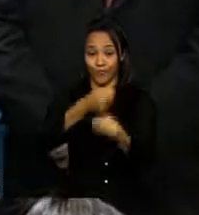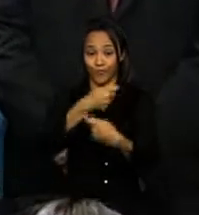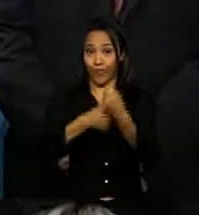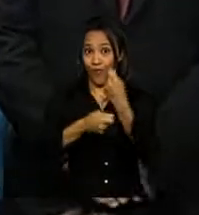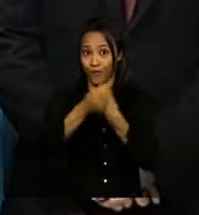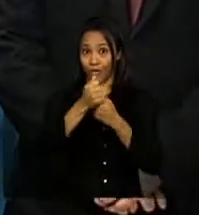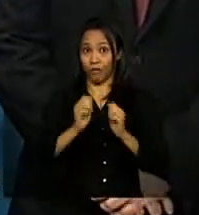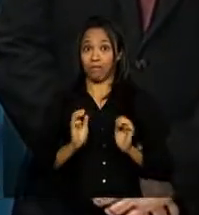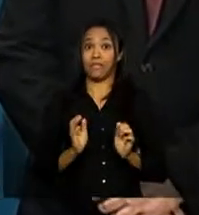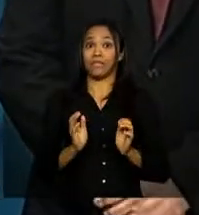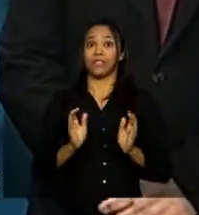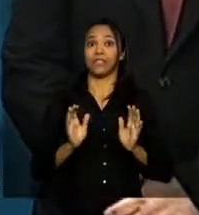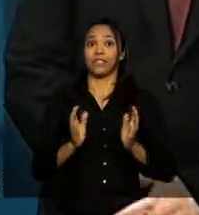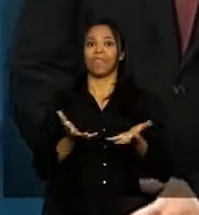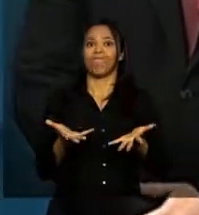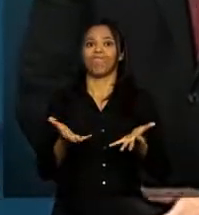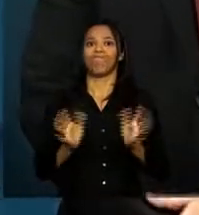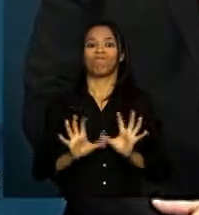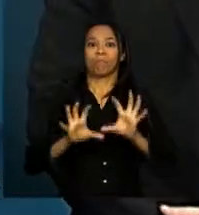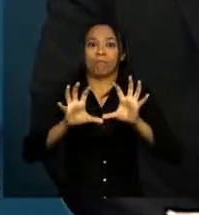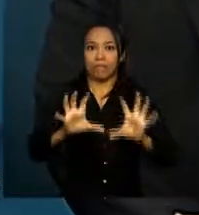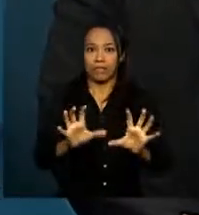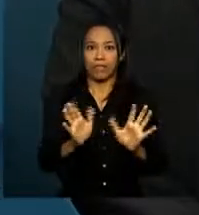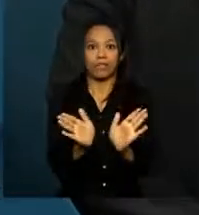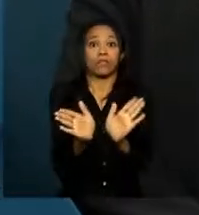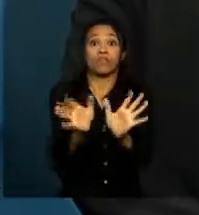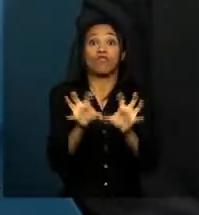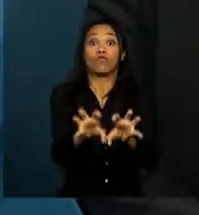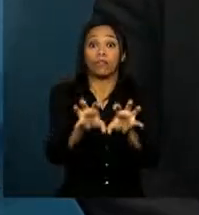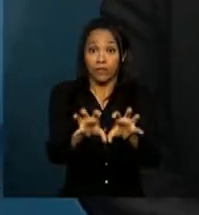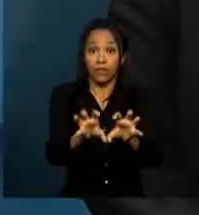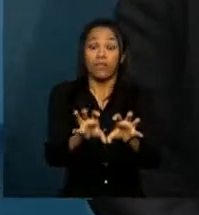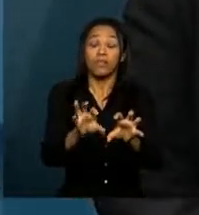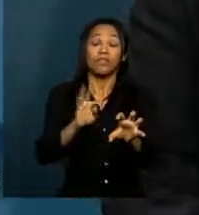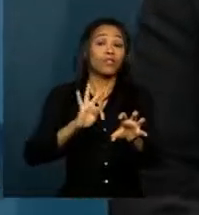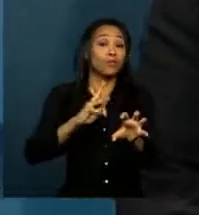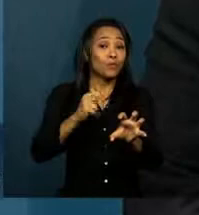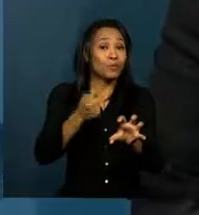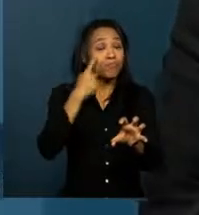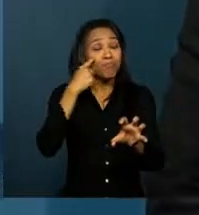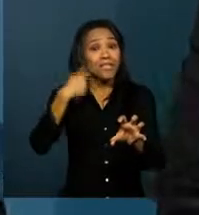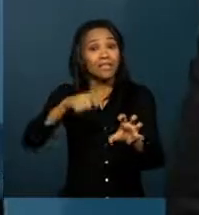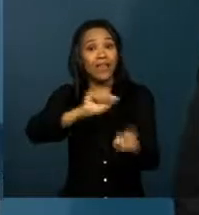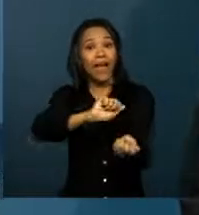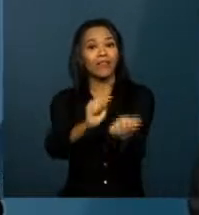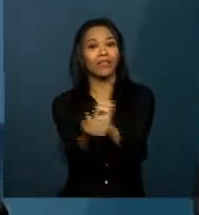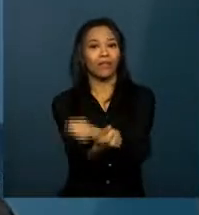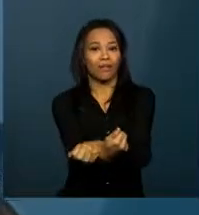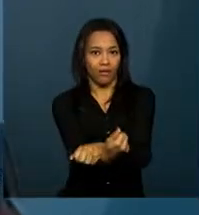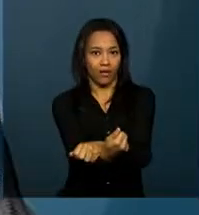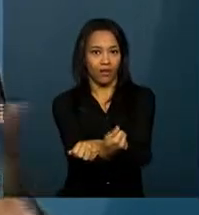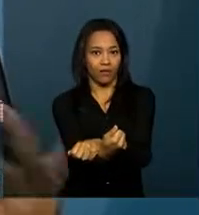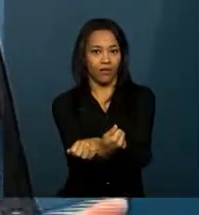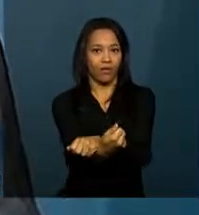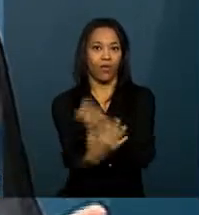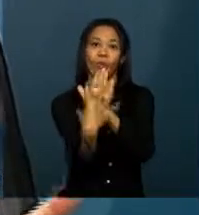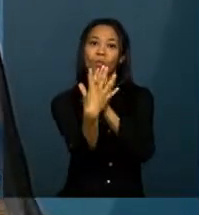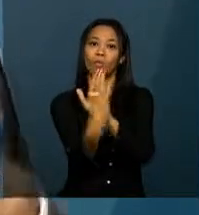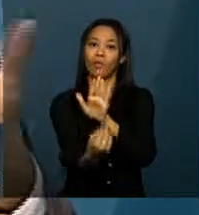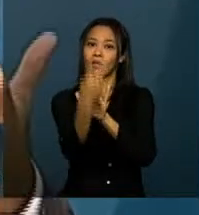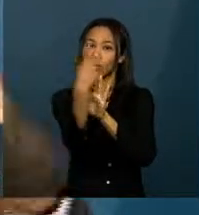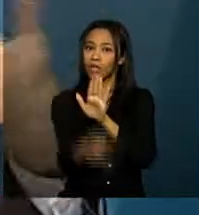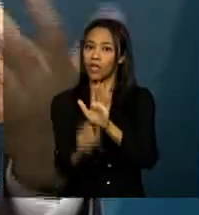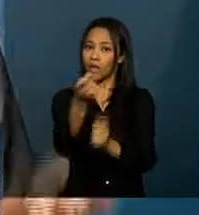partir da direção governamental e tudo aquilo que são ideias, elas têm que estar adequadas à realidade econômica. Mas as ideias não deixam de ser ideias